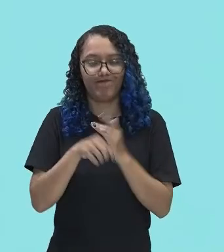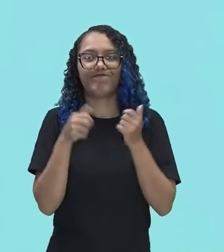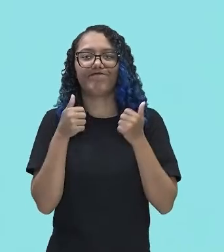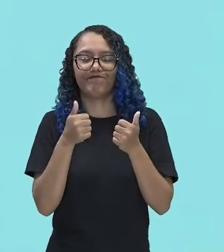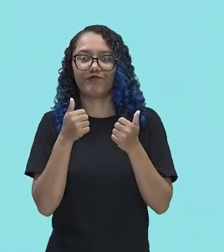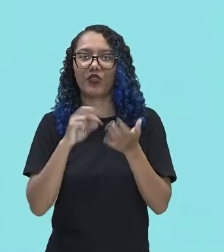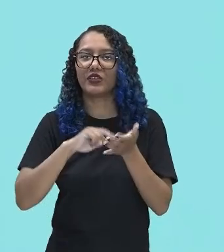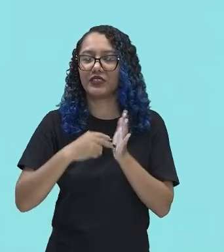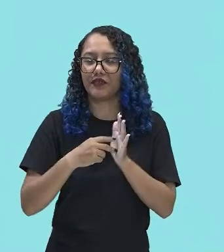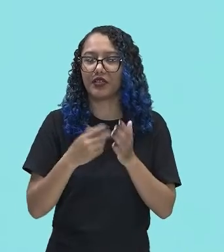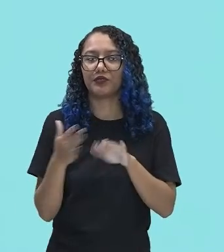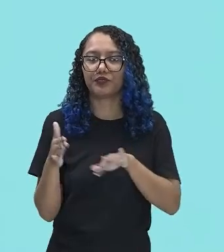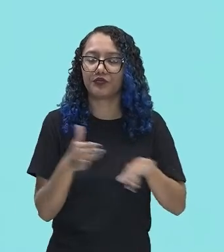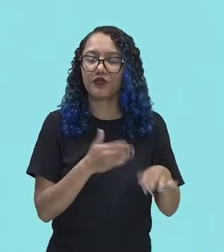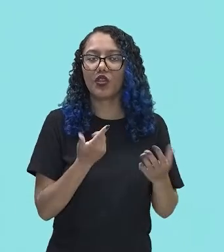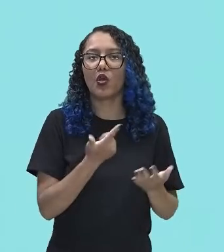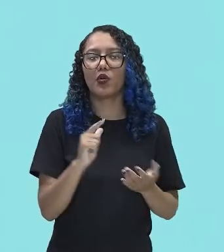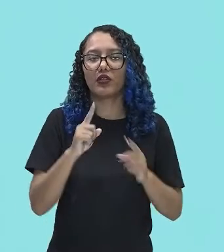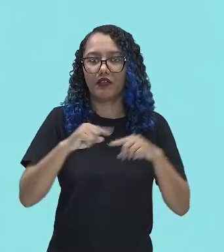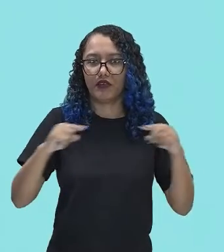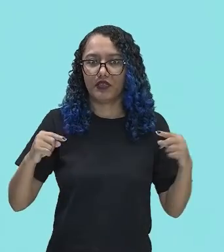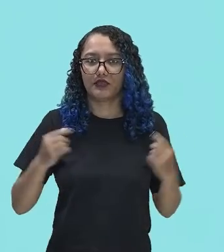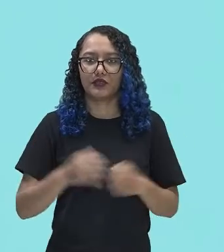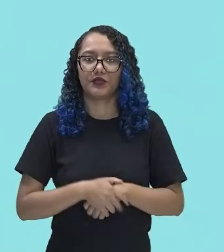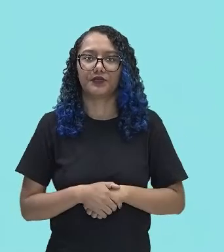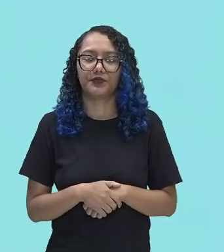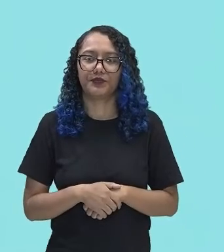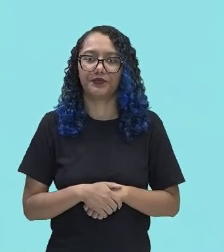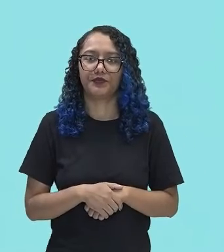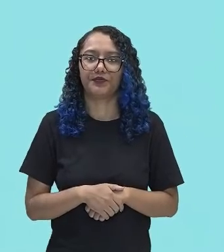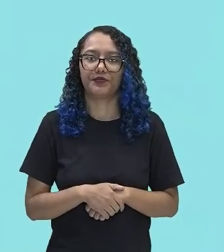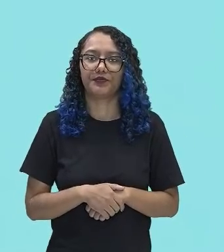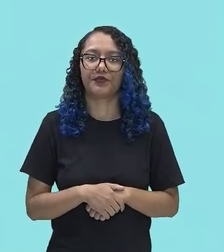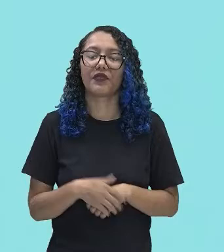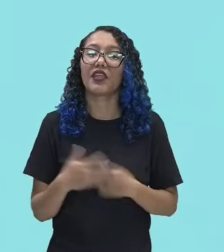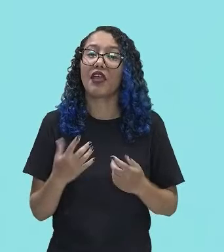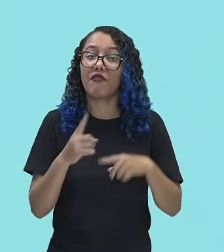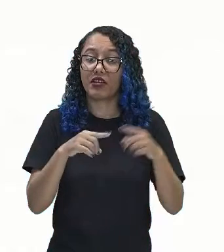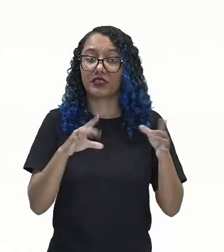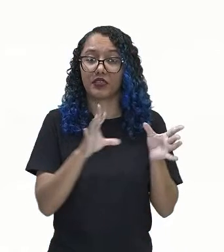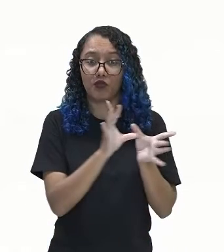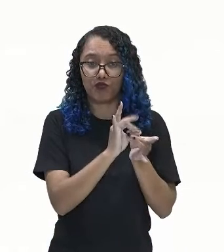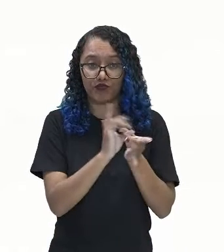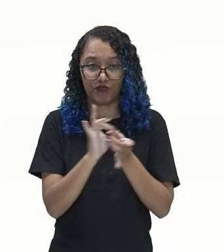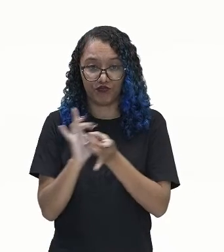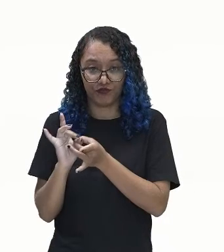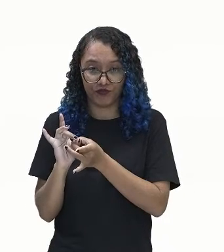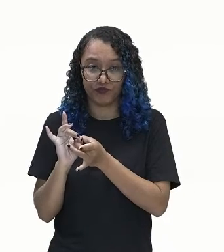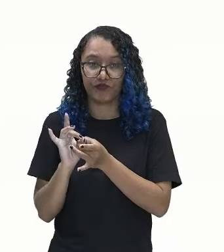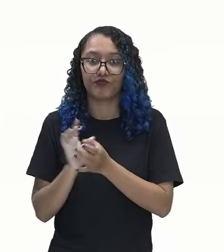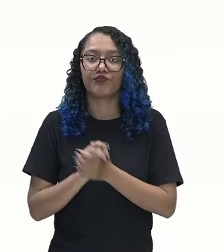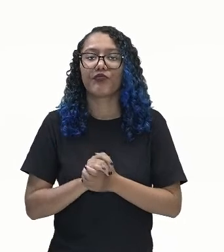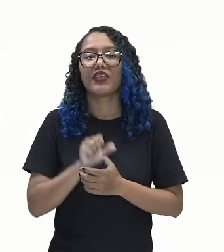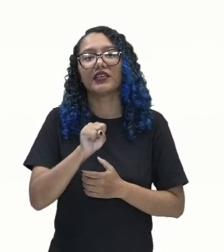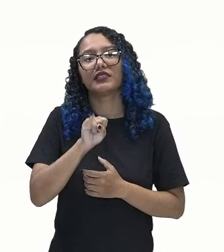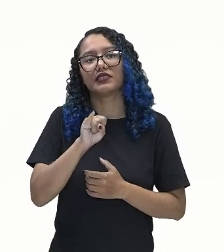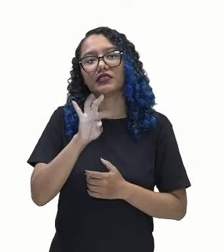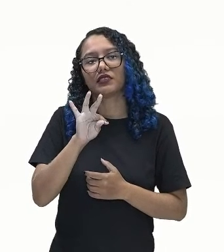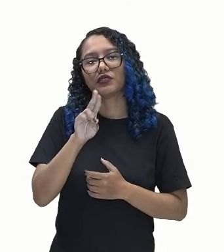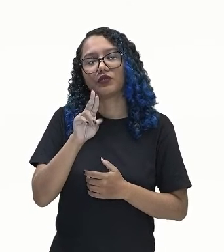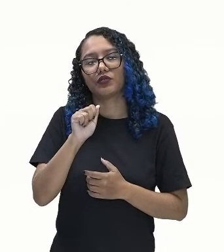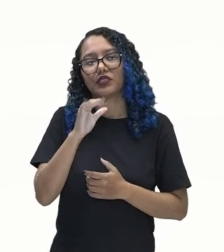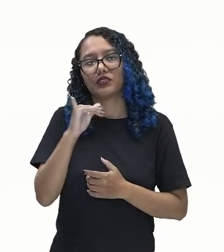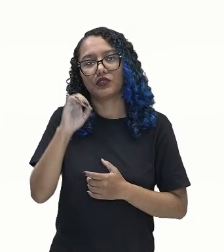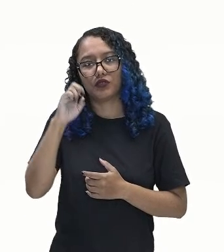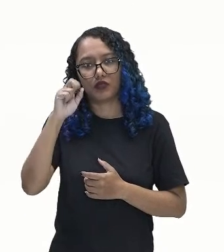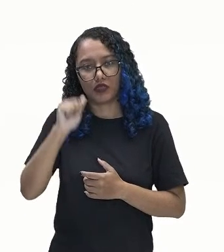variação que eu vou trazer para vocês agora é a variação situacional. Vejam aí. Variação situacional, ela pode ser